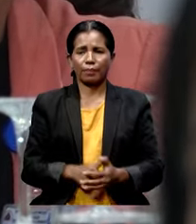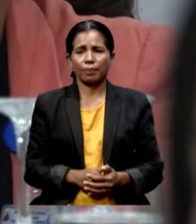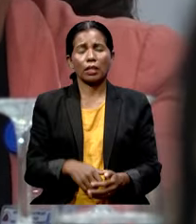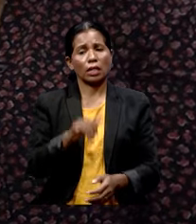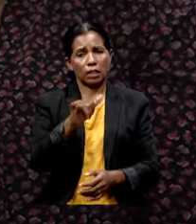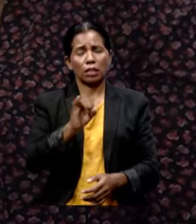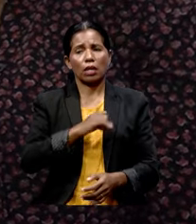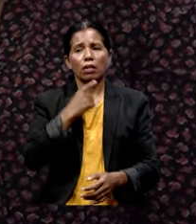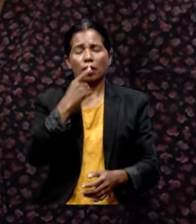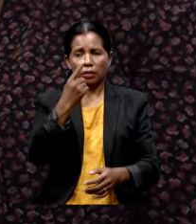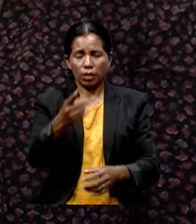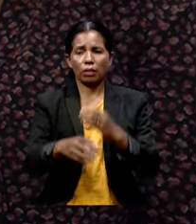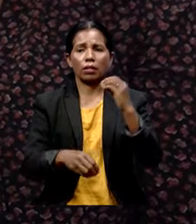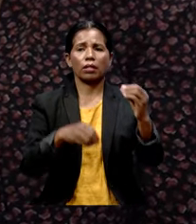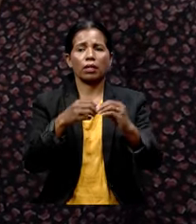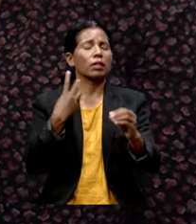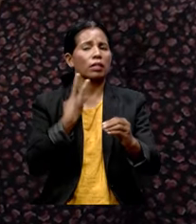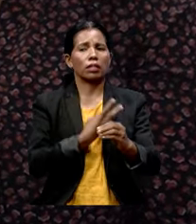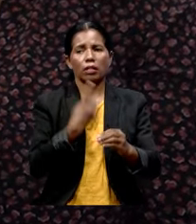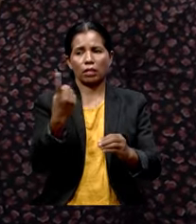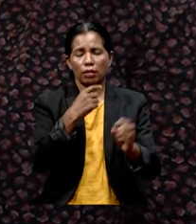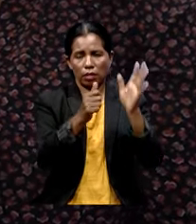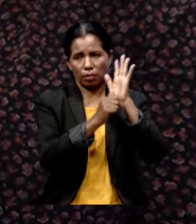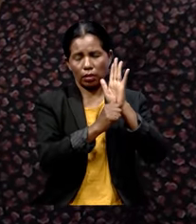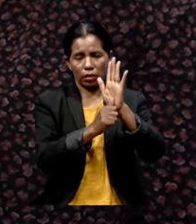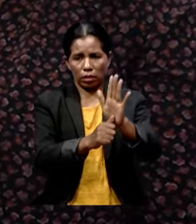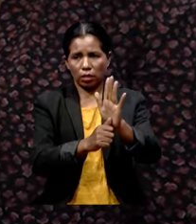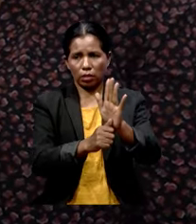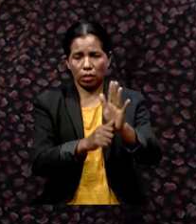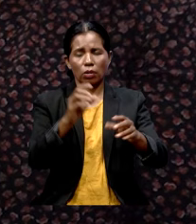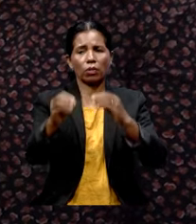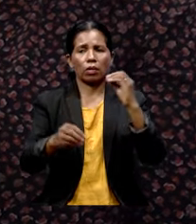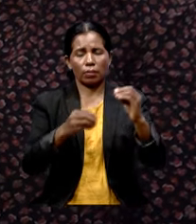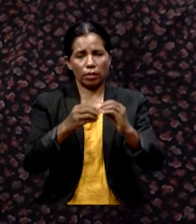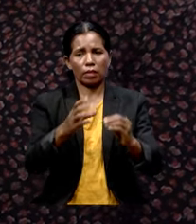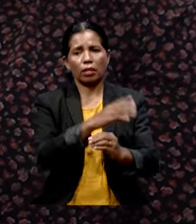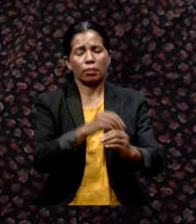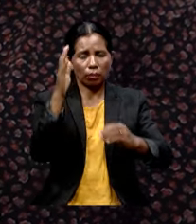tenho que ter atendido na carta, Ita Nafatni apresenta assunto serne e já